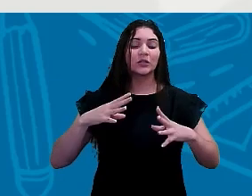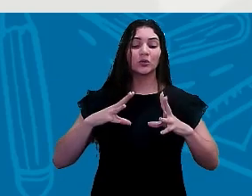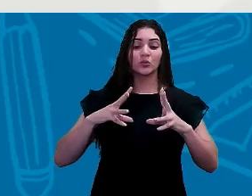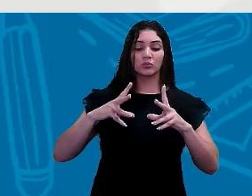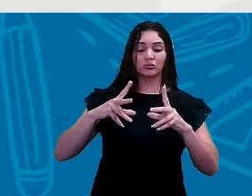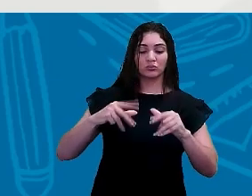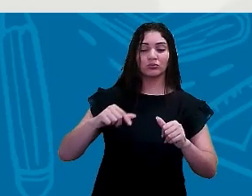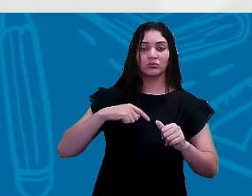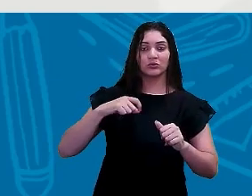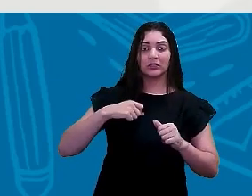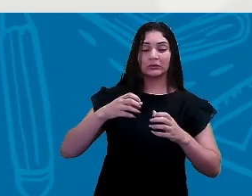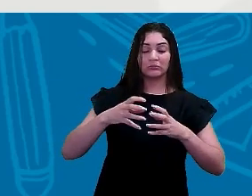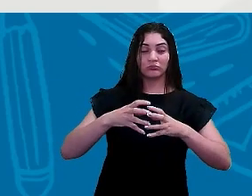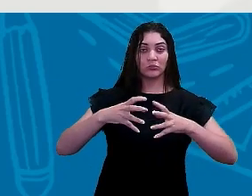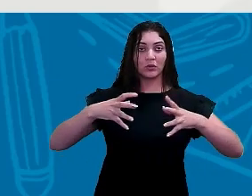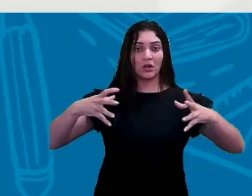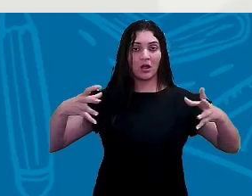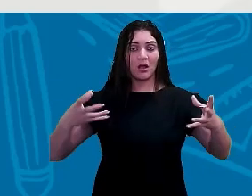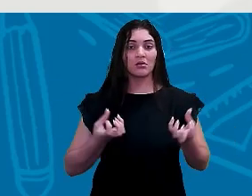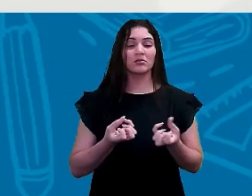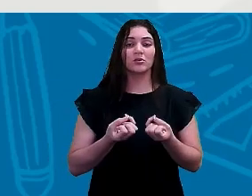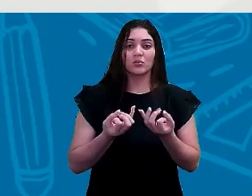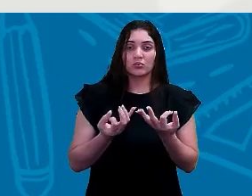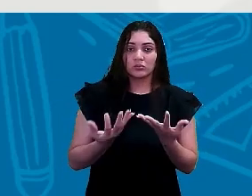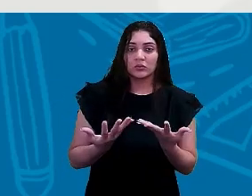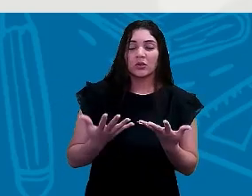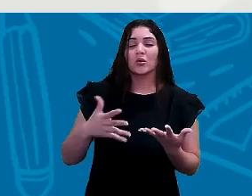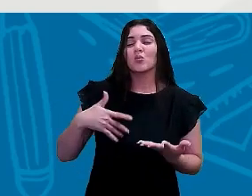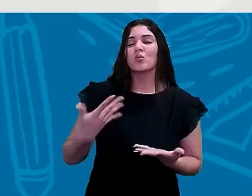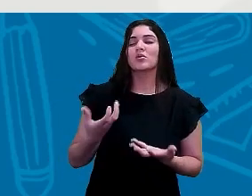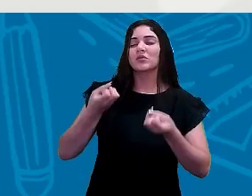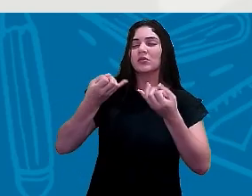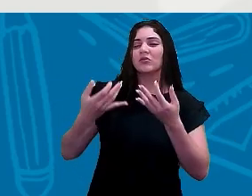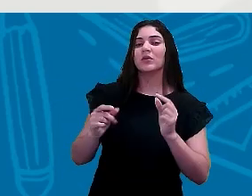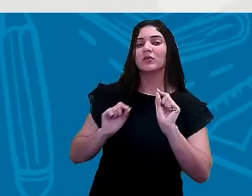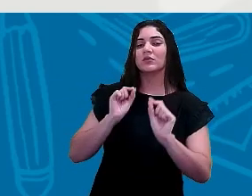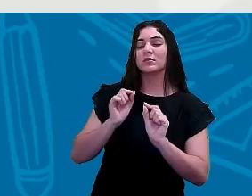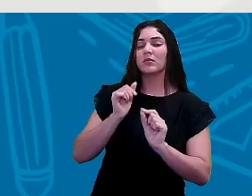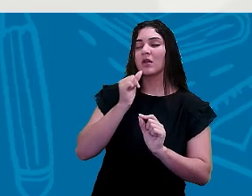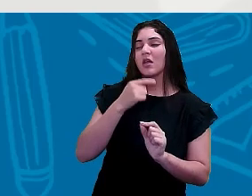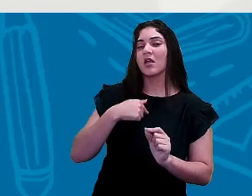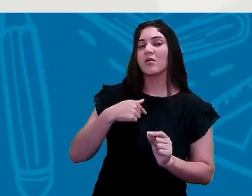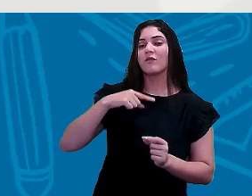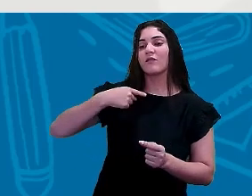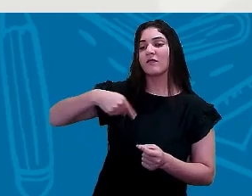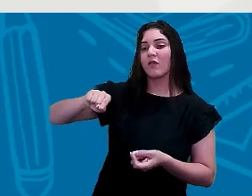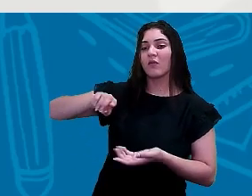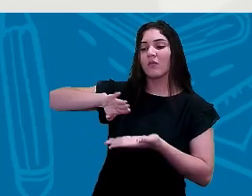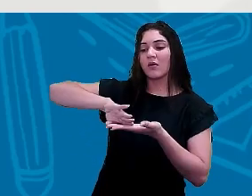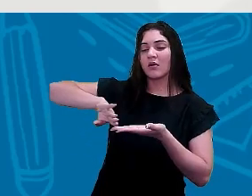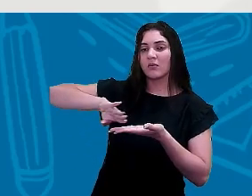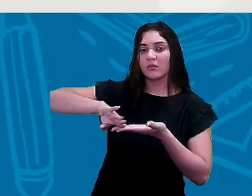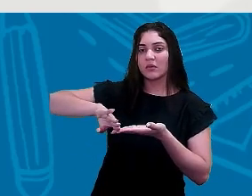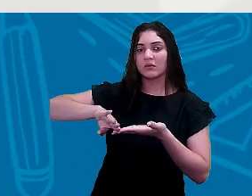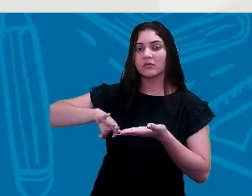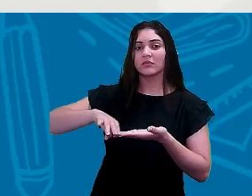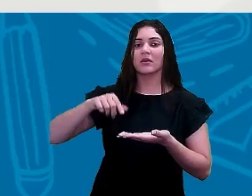em grande quantidade. Então, quando eu falo assim, eu vou ao banco, eu estou me referindo a um substantivo